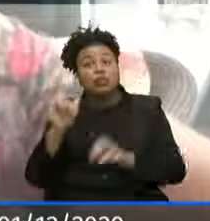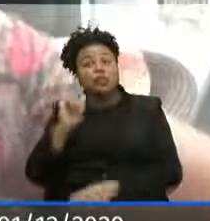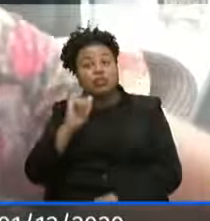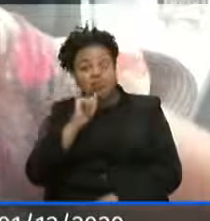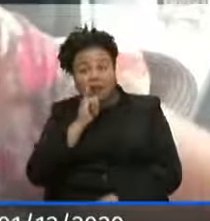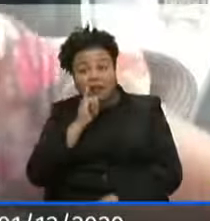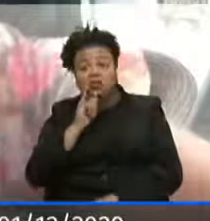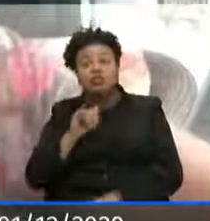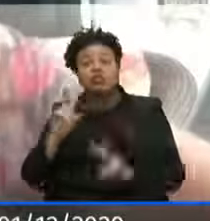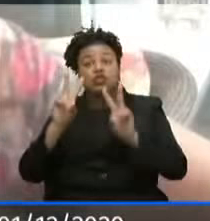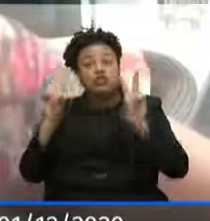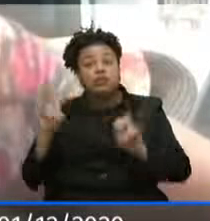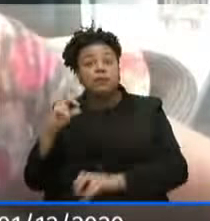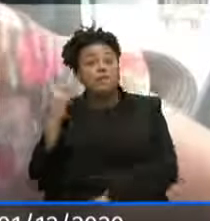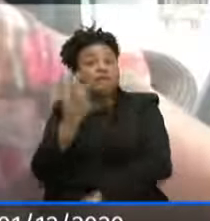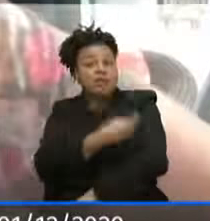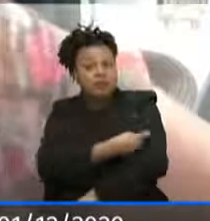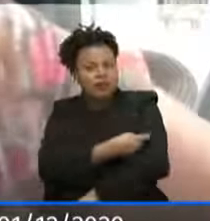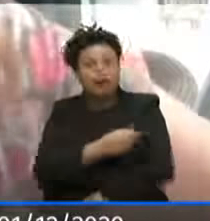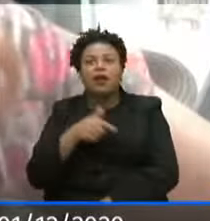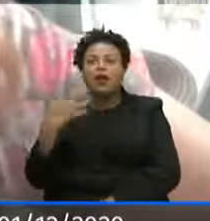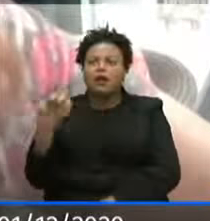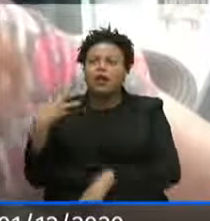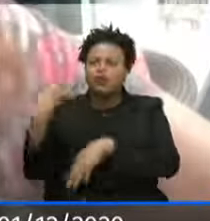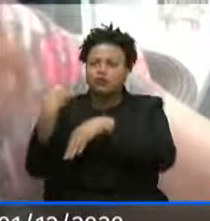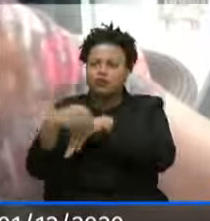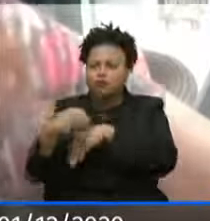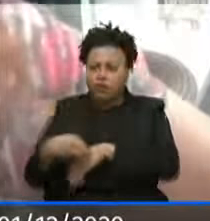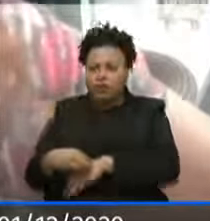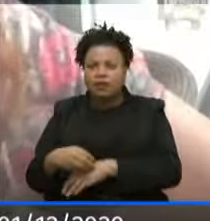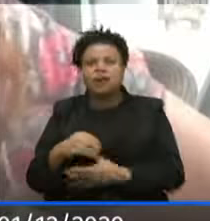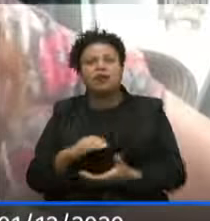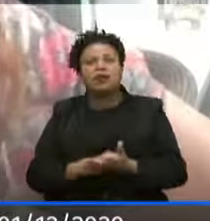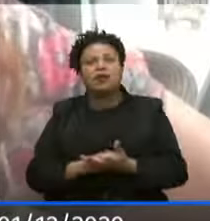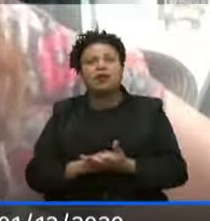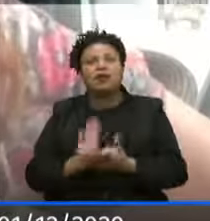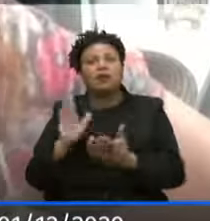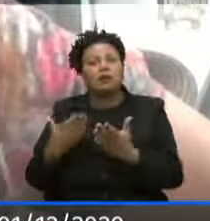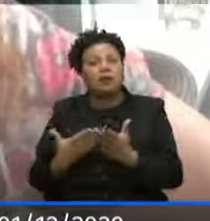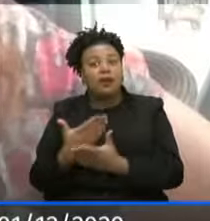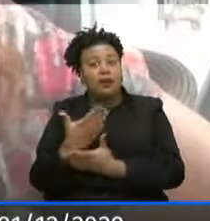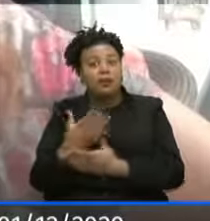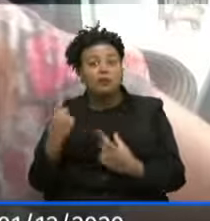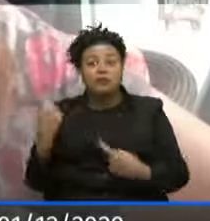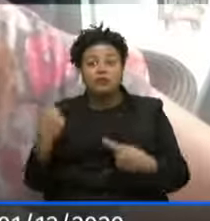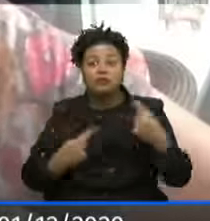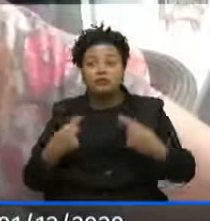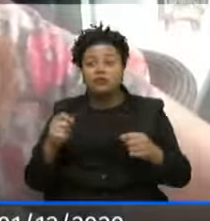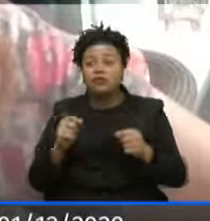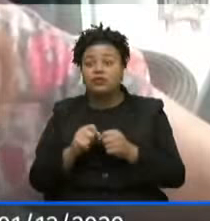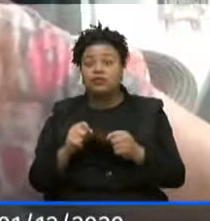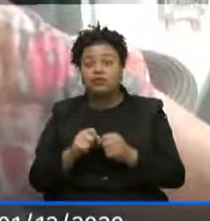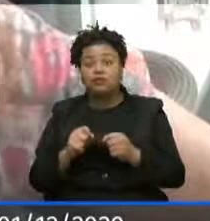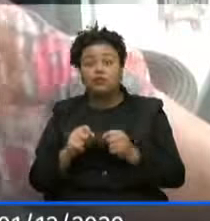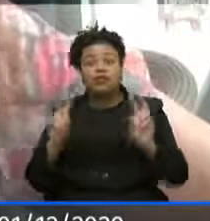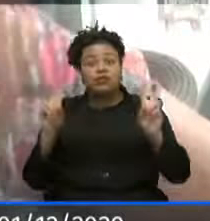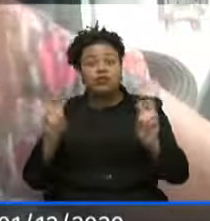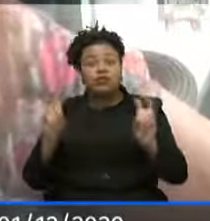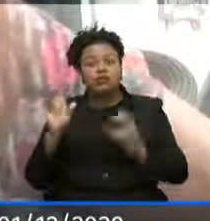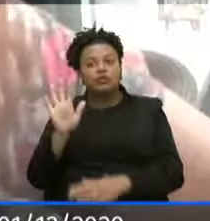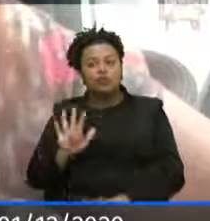para falar de vacina. Então, quero sugerir isso enquanto encaminhamento do debate que fizemos aqui nesses assuntos